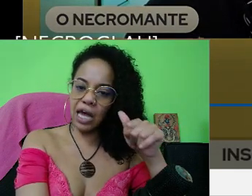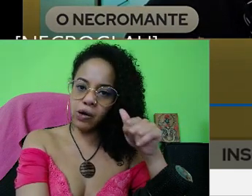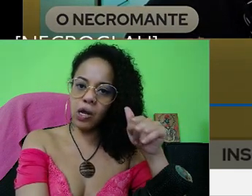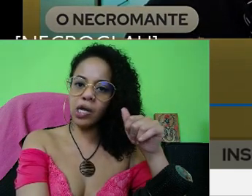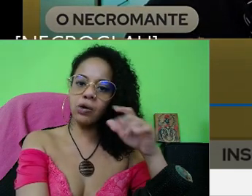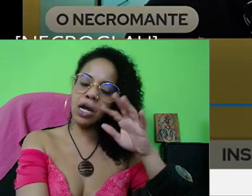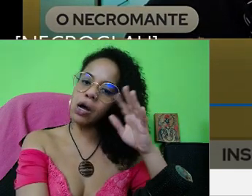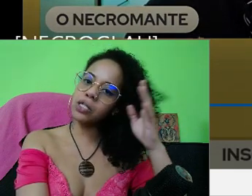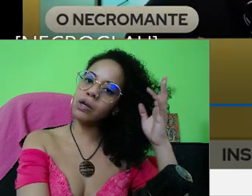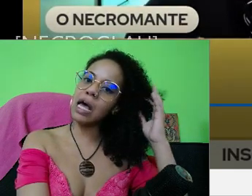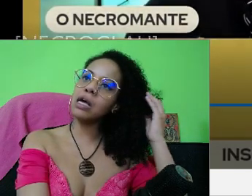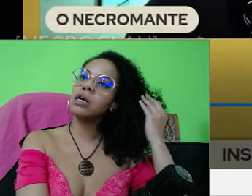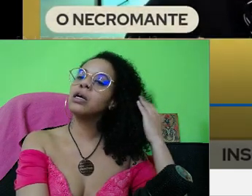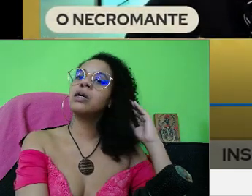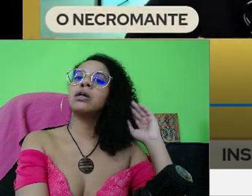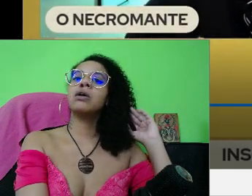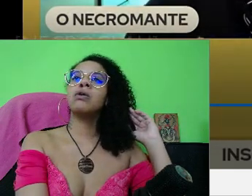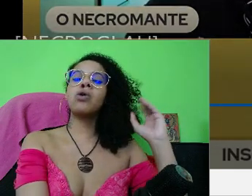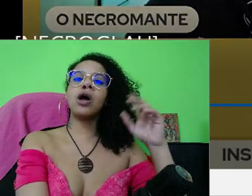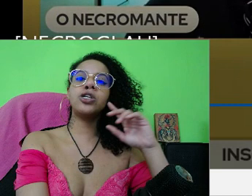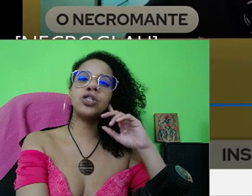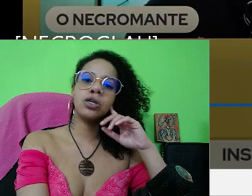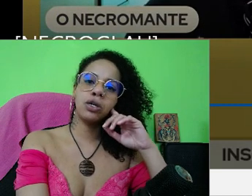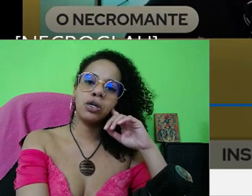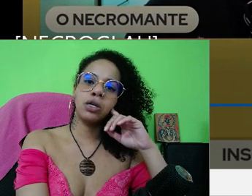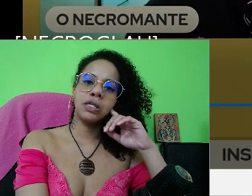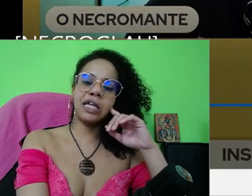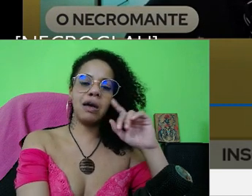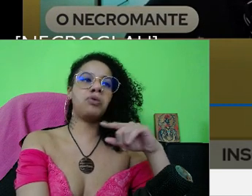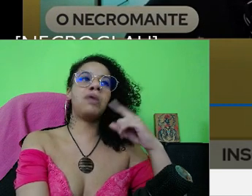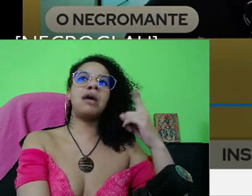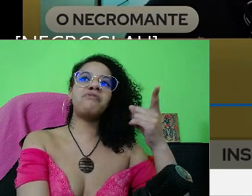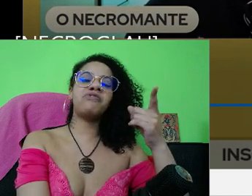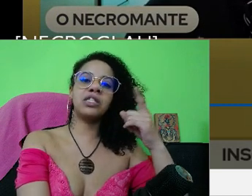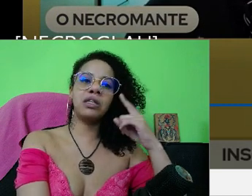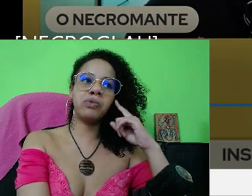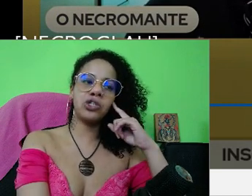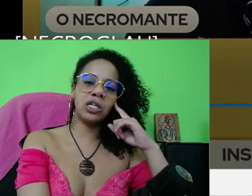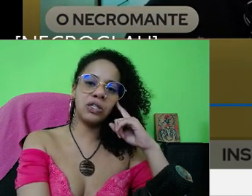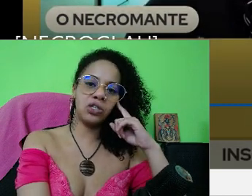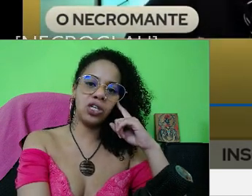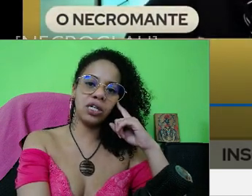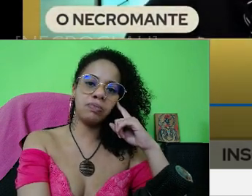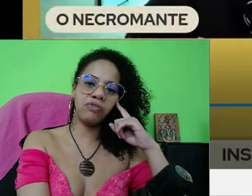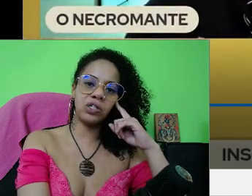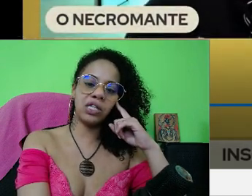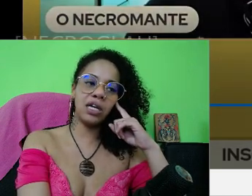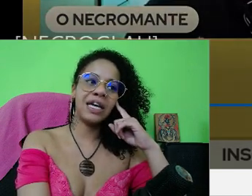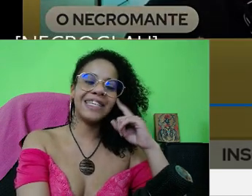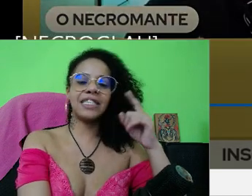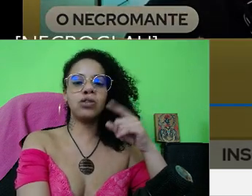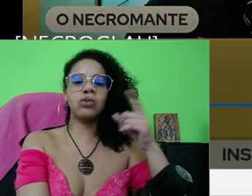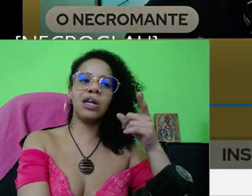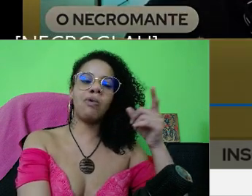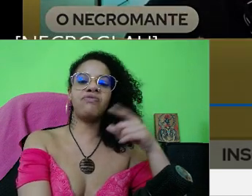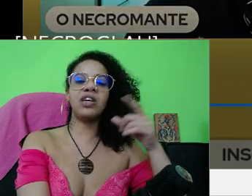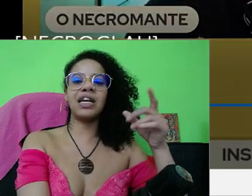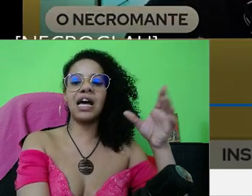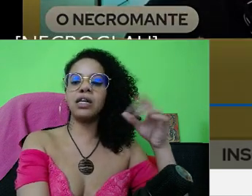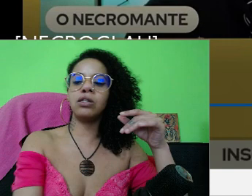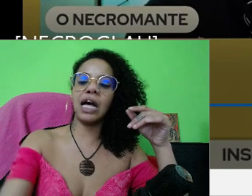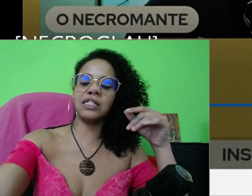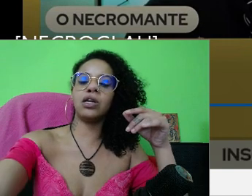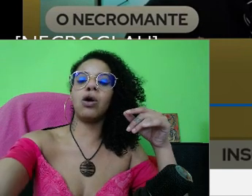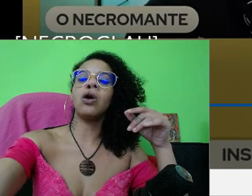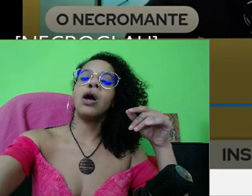fui lá e coloquei o negócio lá o corte seria problema fazer depois de 15 dias para você sendo que não